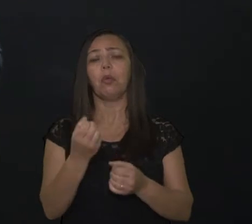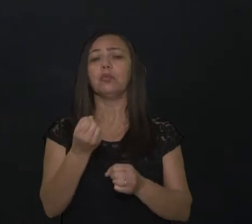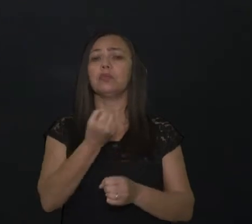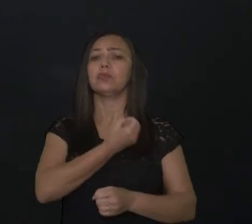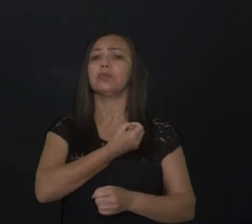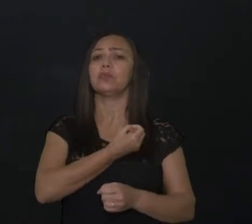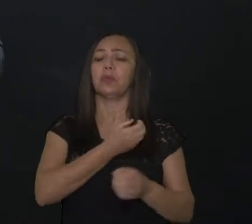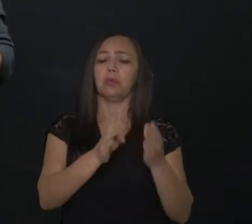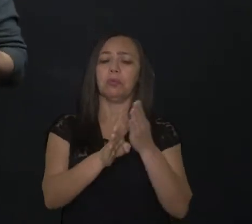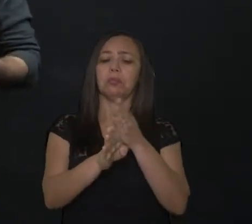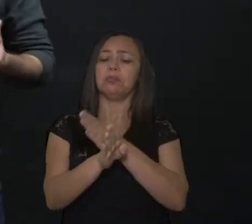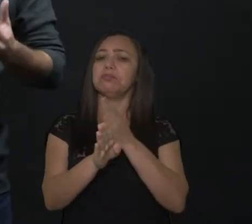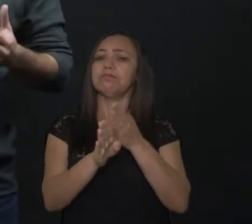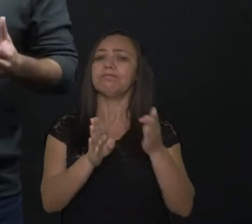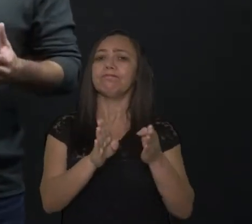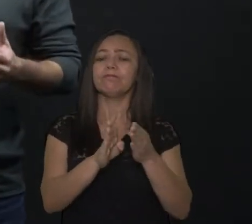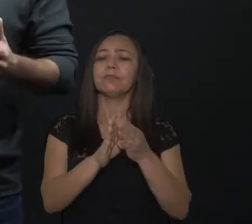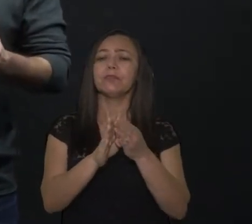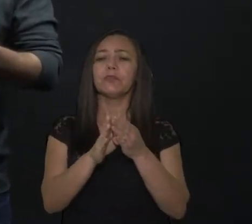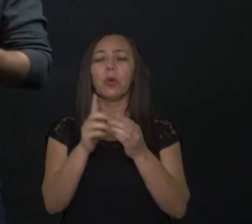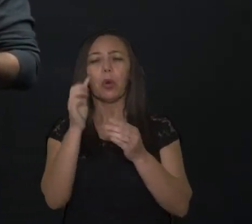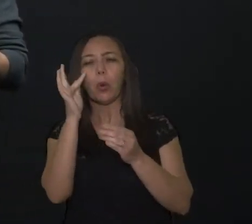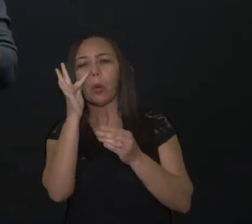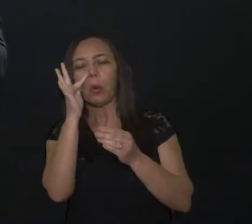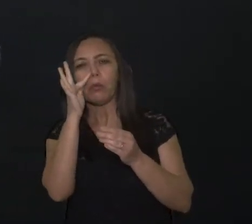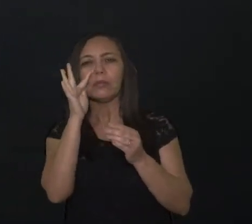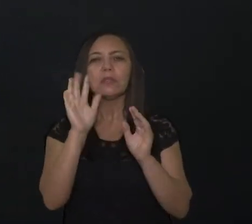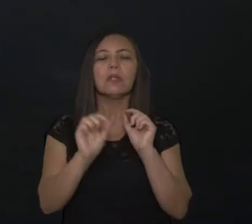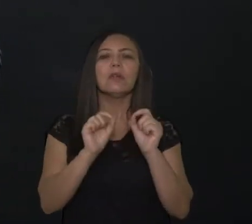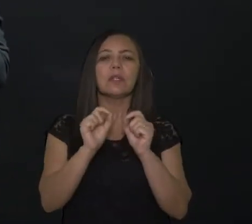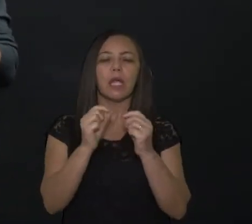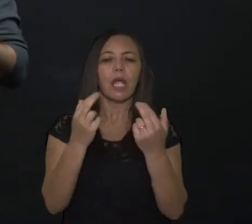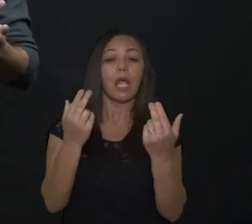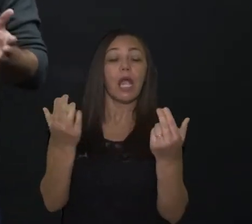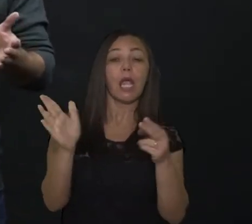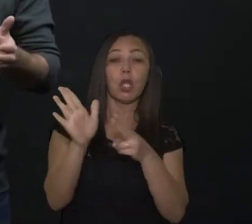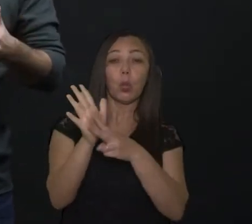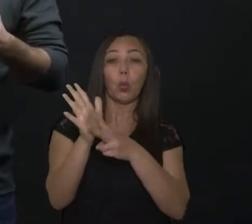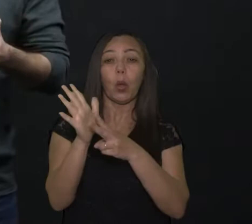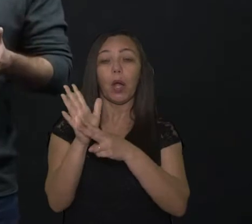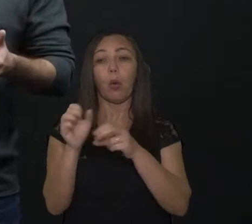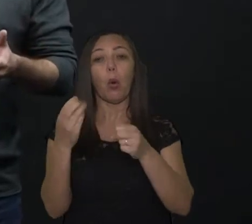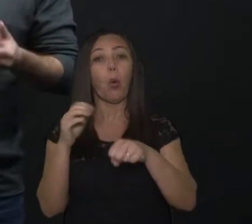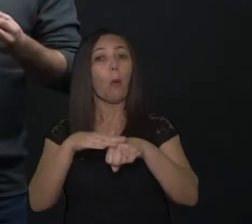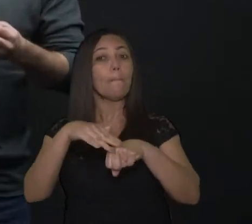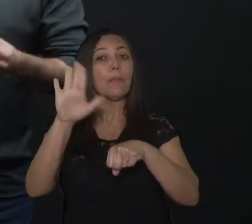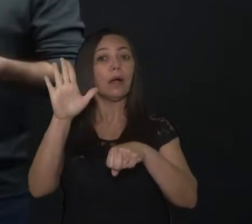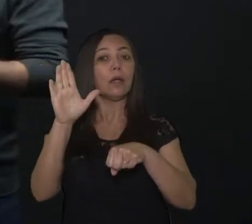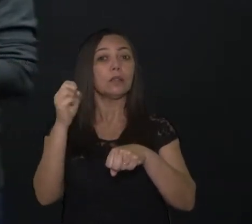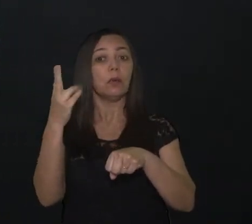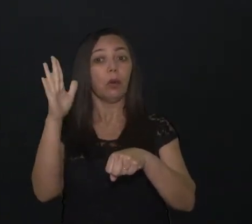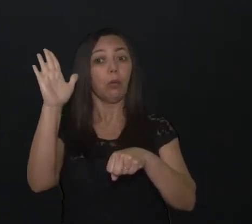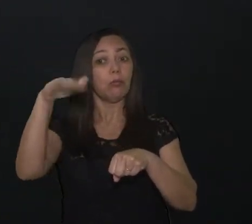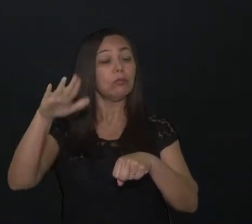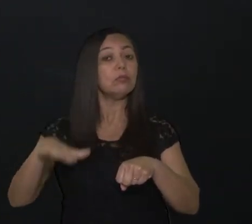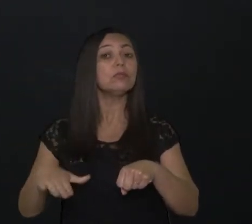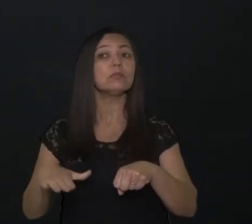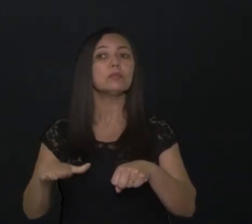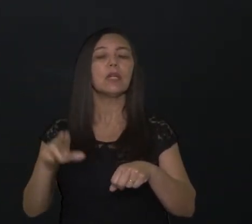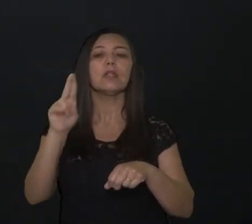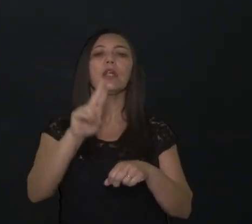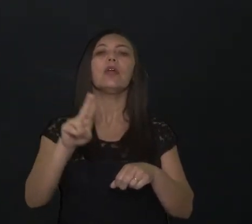números racionais, eu quero analisar o seguinte: se eles são iguais ou quem é maior do que quem. Para isso, eu